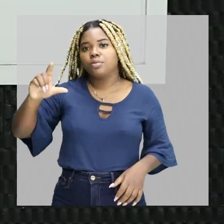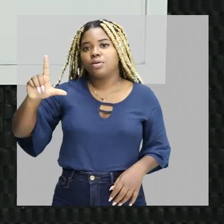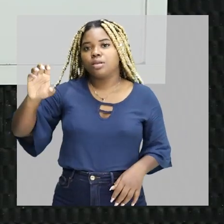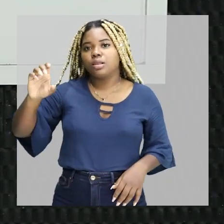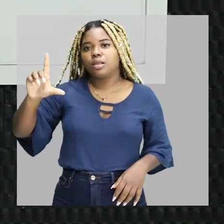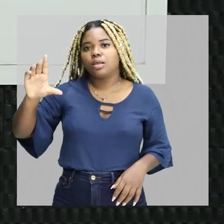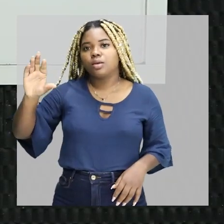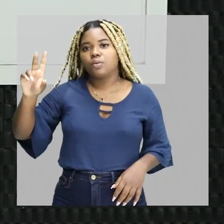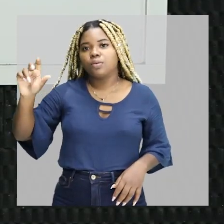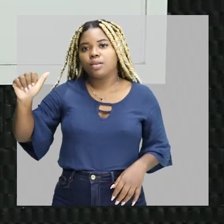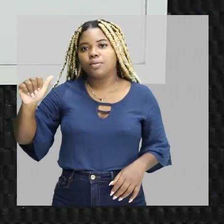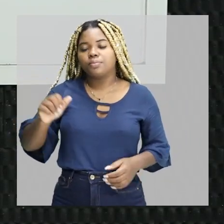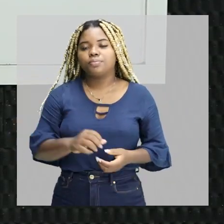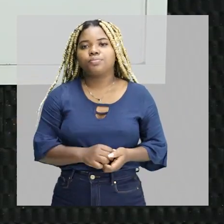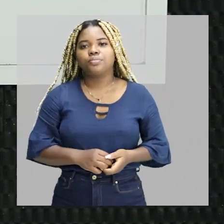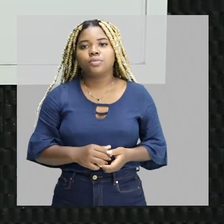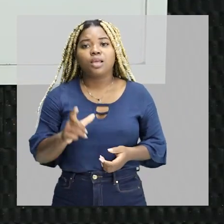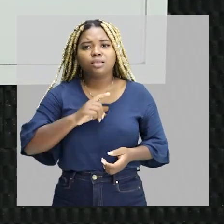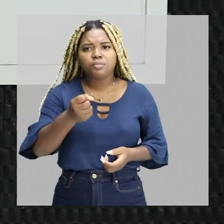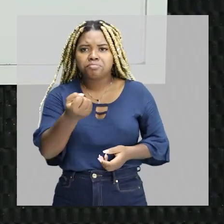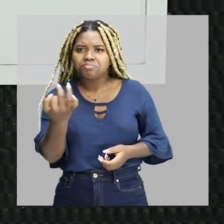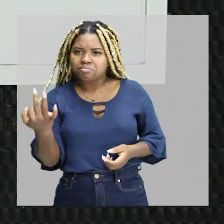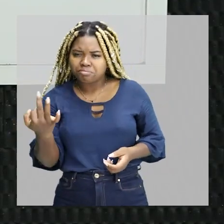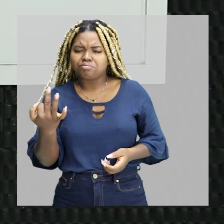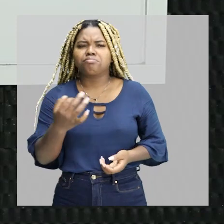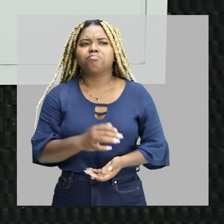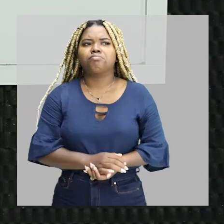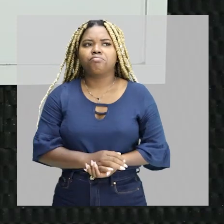Então, vou colocar aqui uma quantidade de moléculas